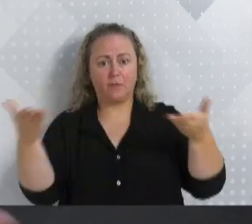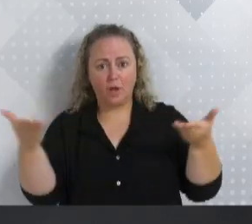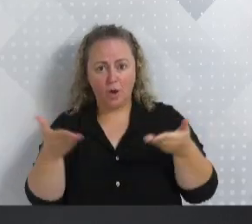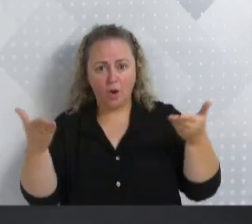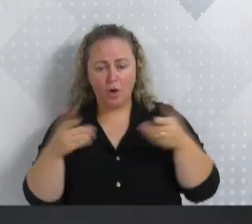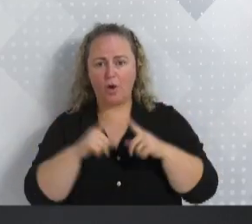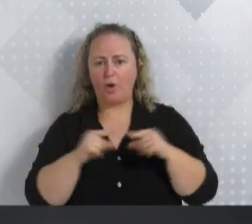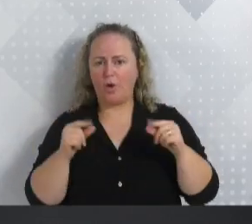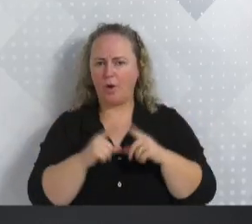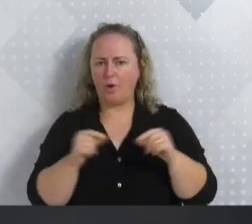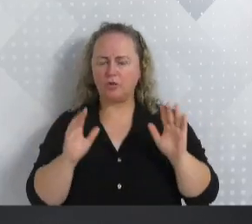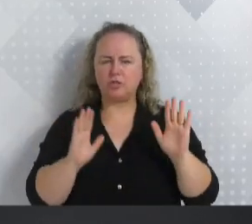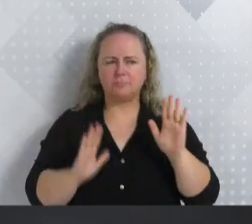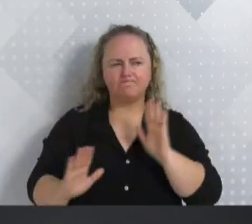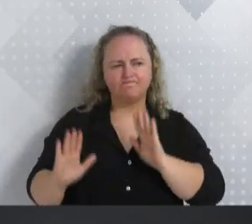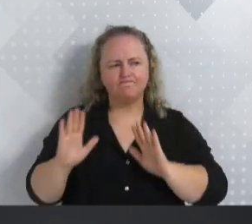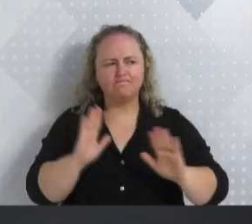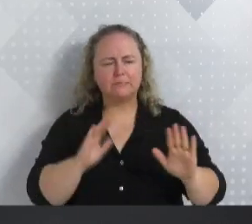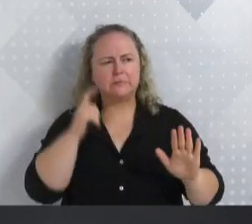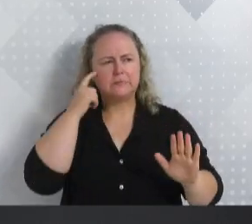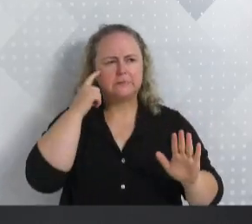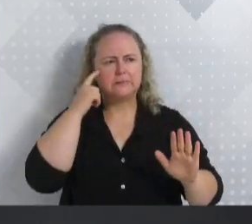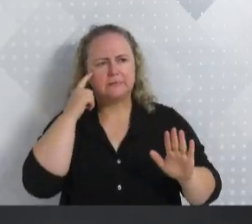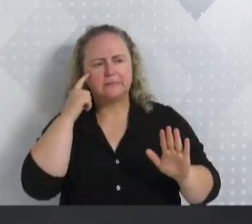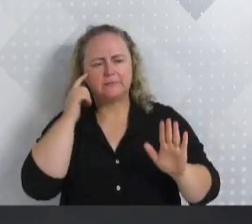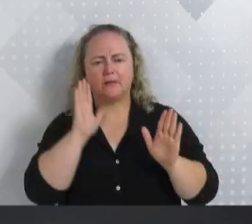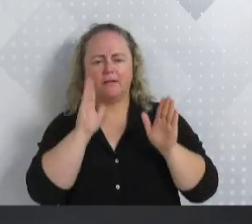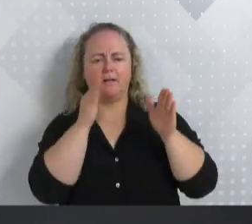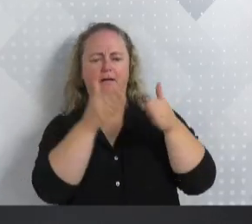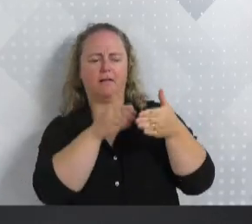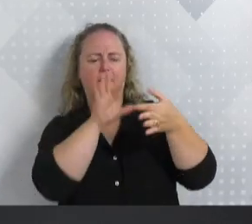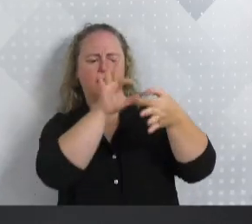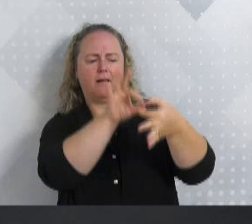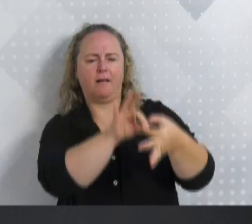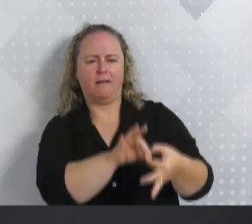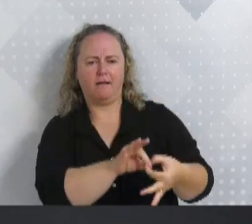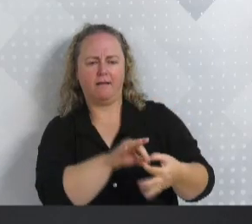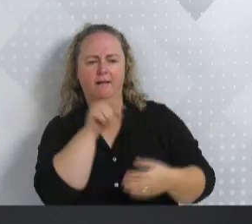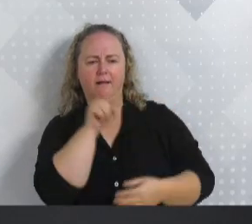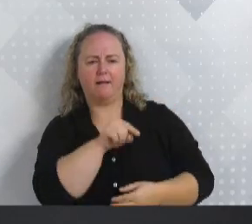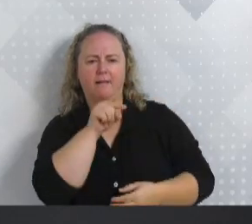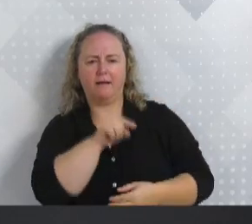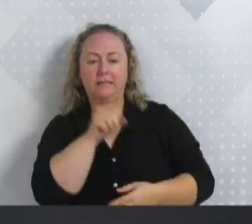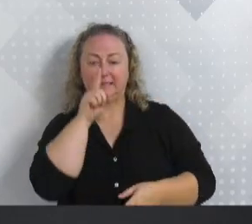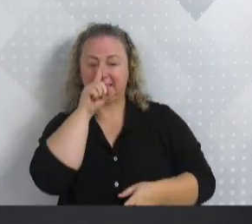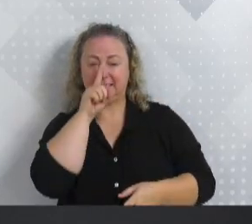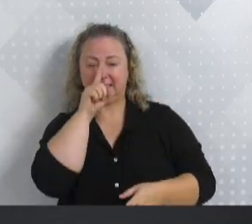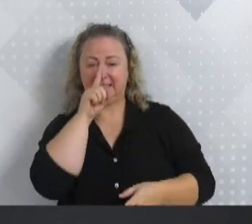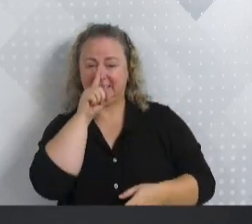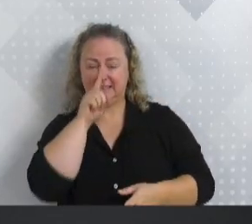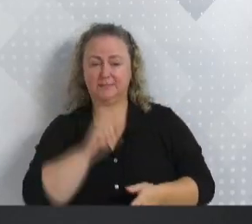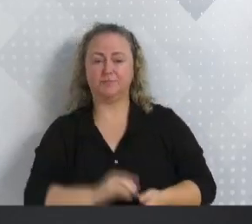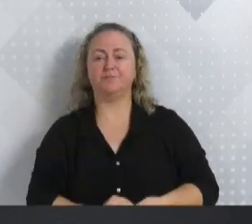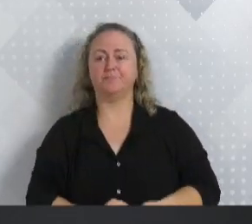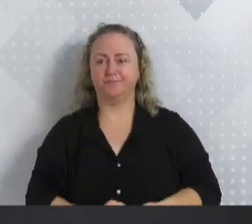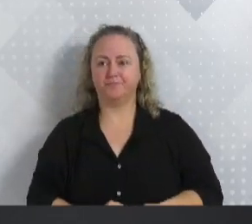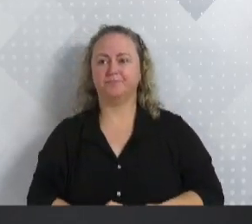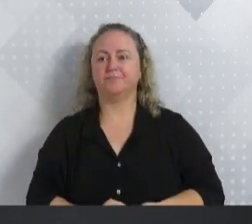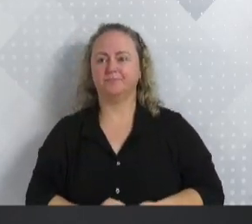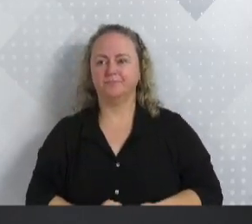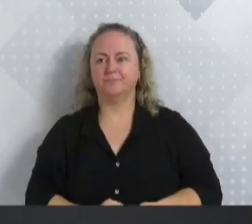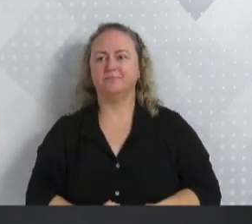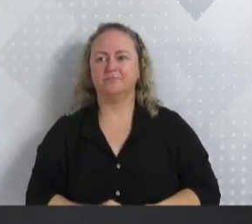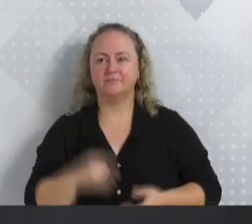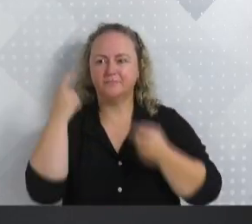têm uma vertente de pensamento muito cativa a esse segmento progressista e perigoso. Então, também estou preocupado com o que